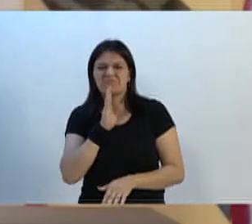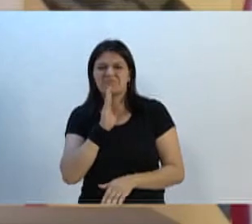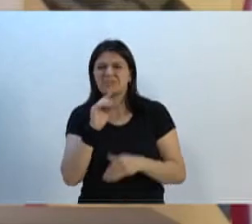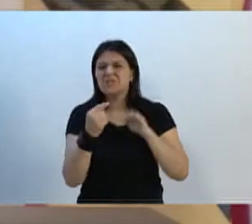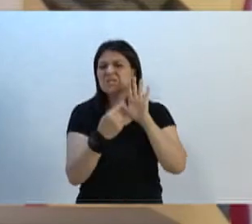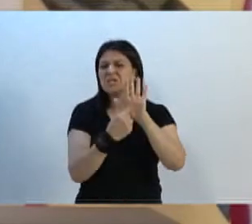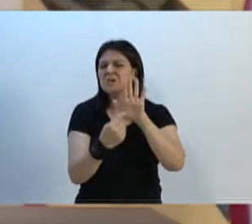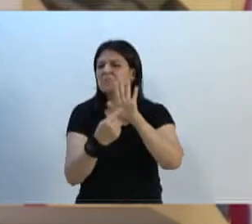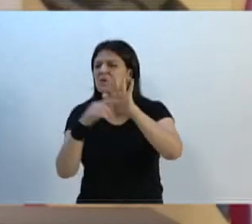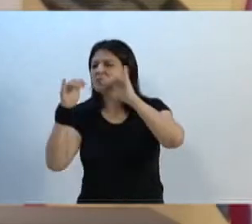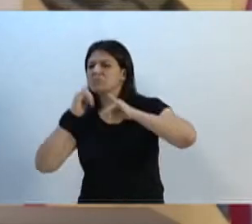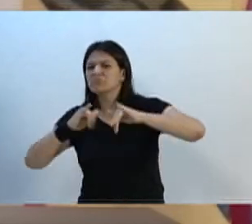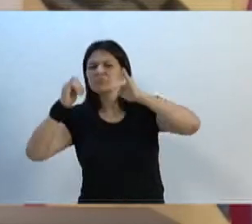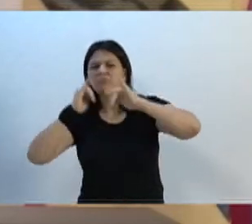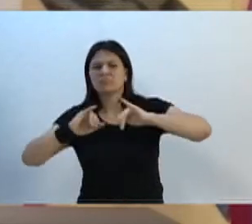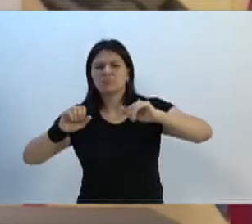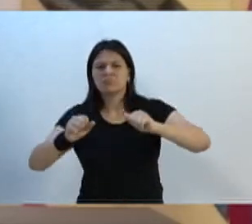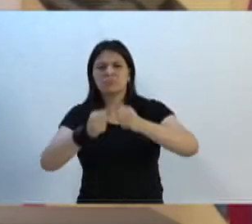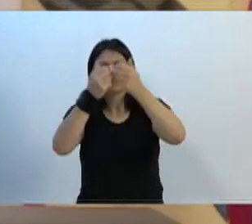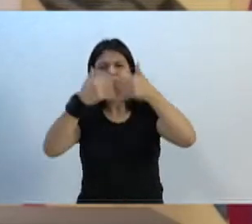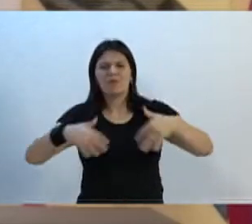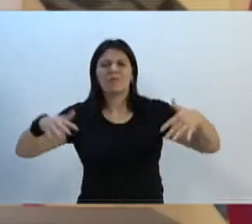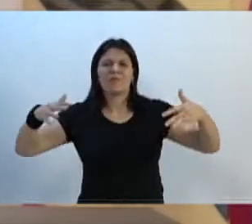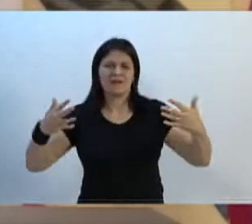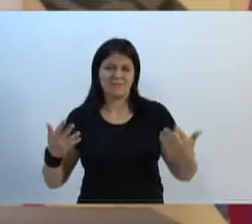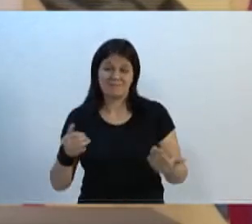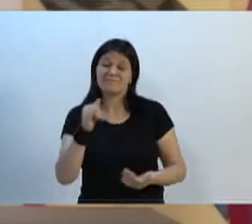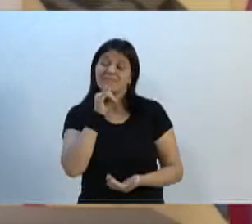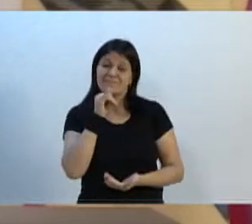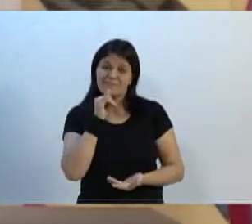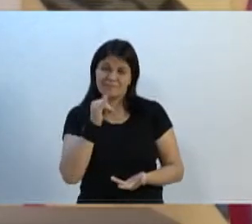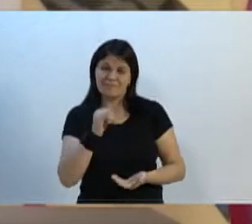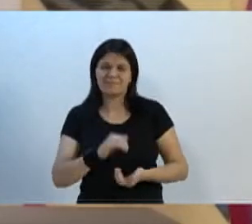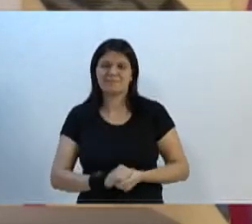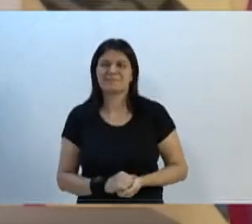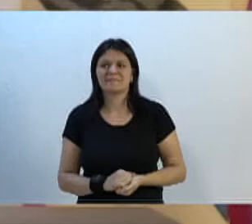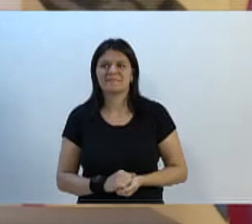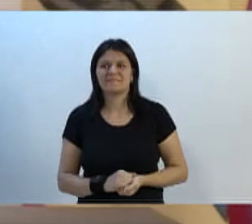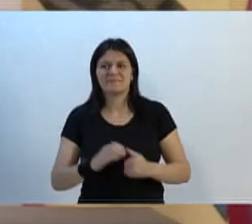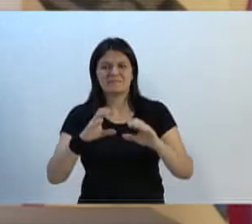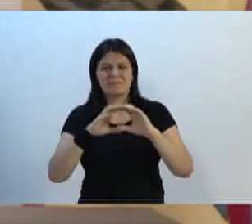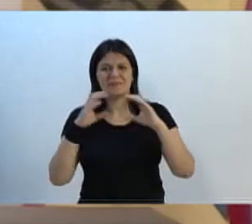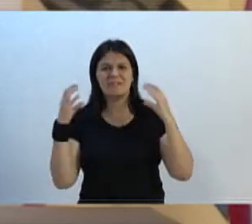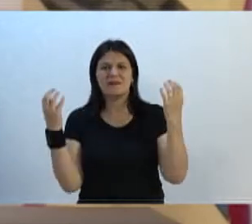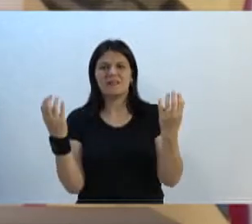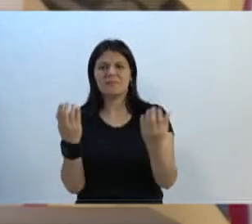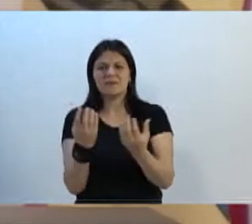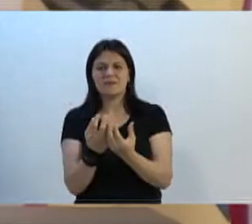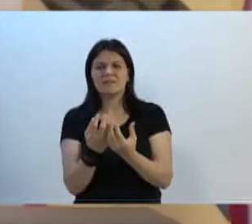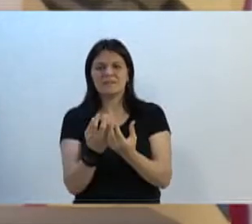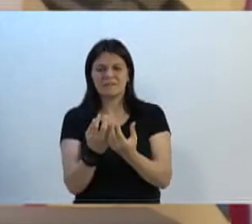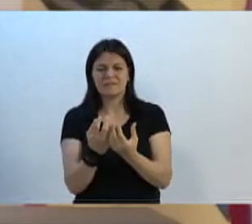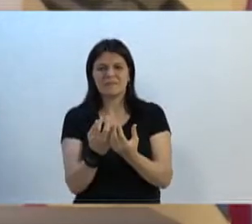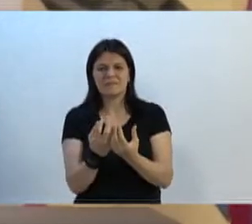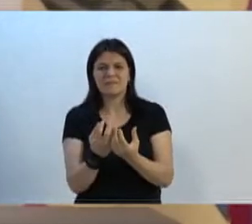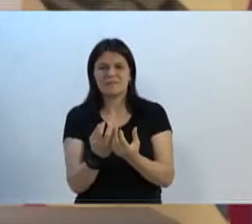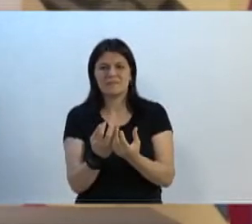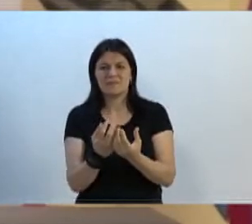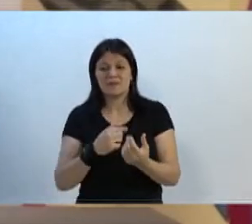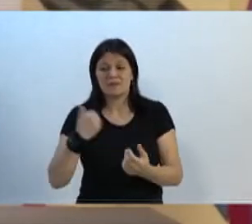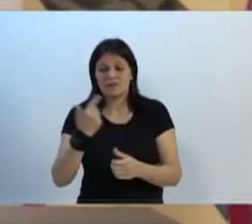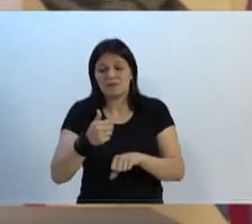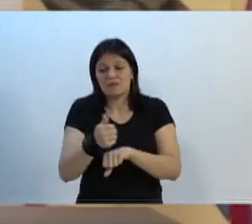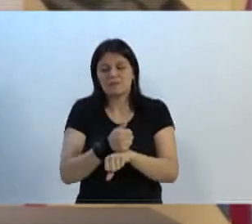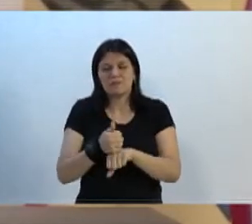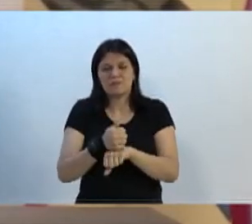nas propagandas de Oktoberfest por exemplo nessa comunidade né Nós funcionários